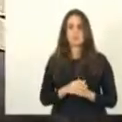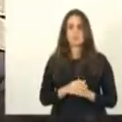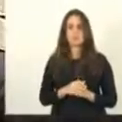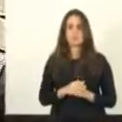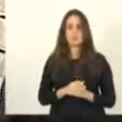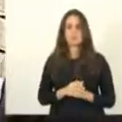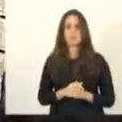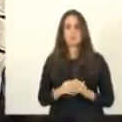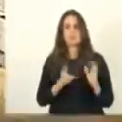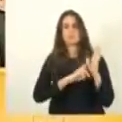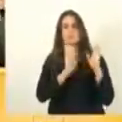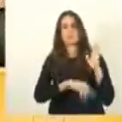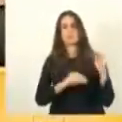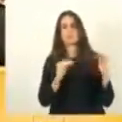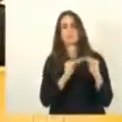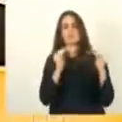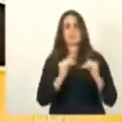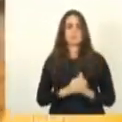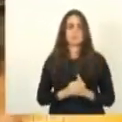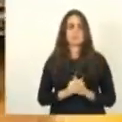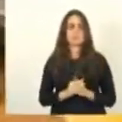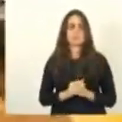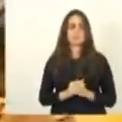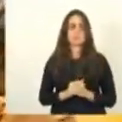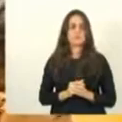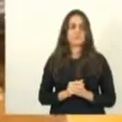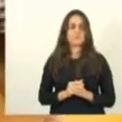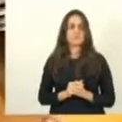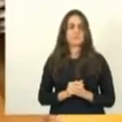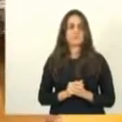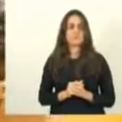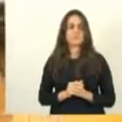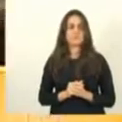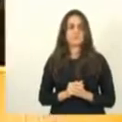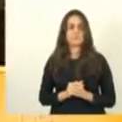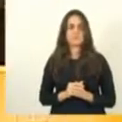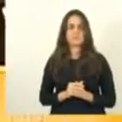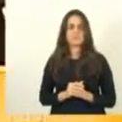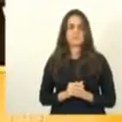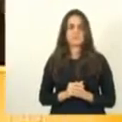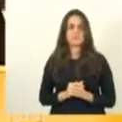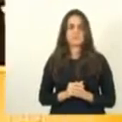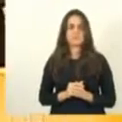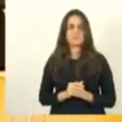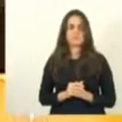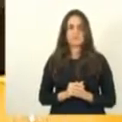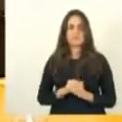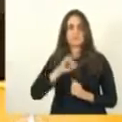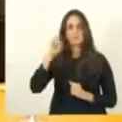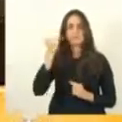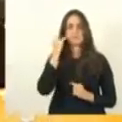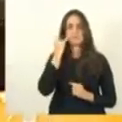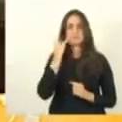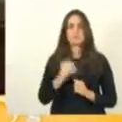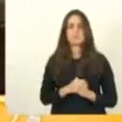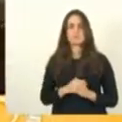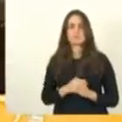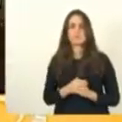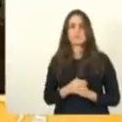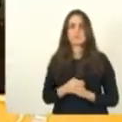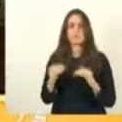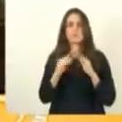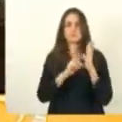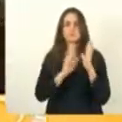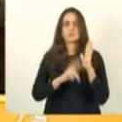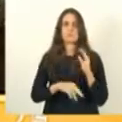Voto com o parecer do relator. Favorável. Como vota a deputada Janete Sá. Com